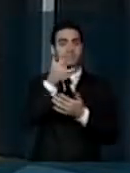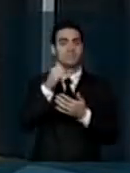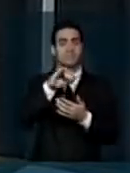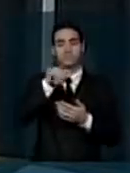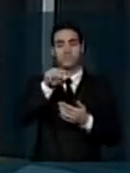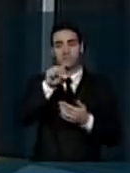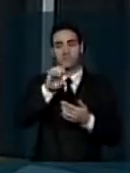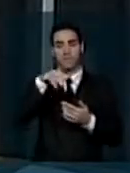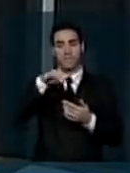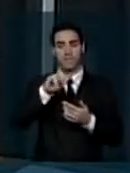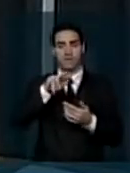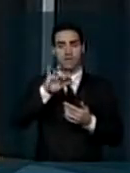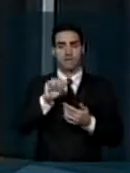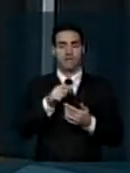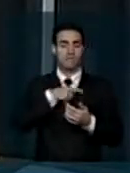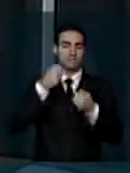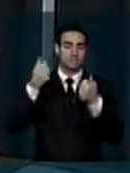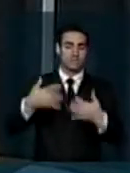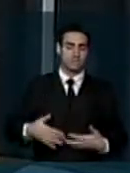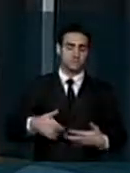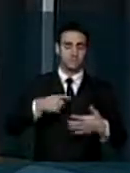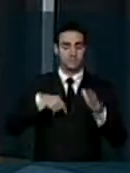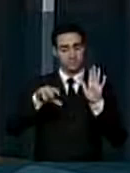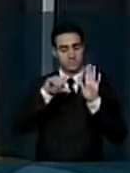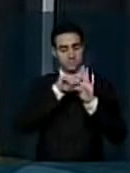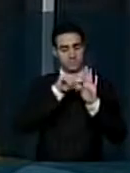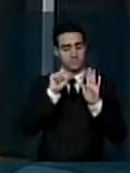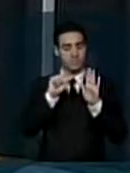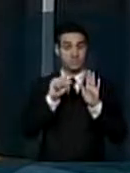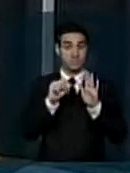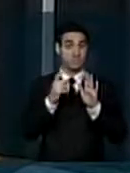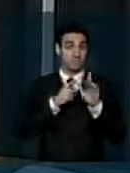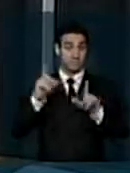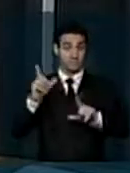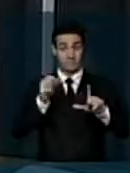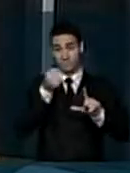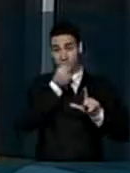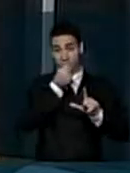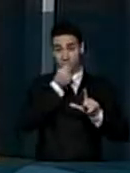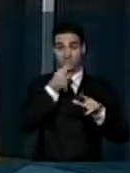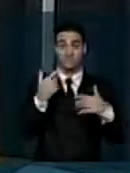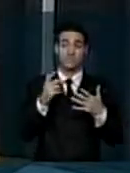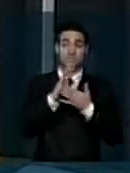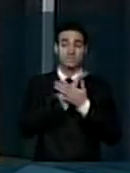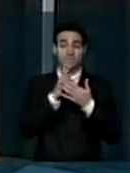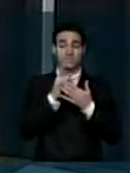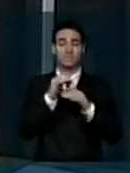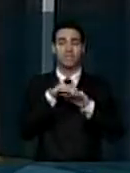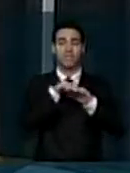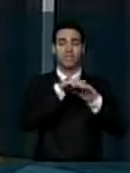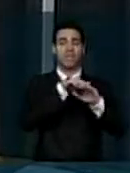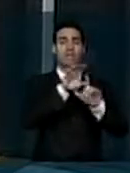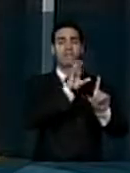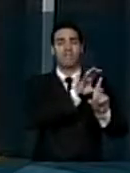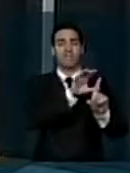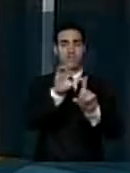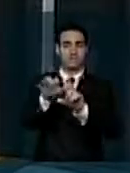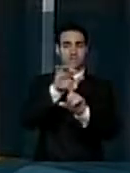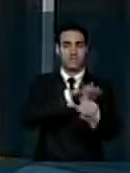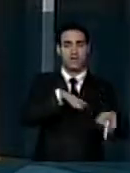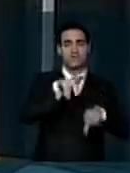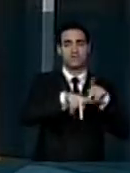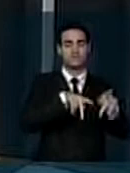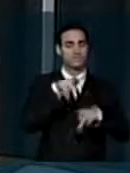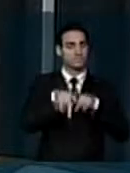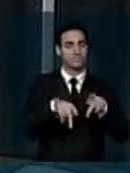colocou muito bem, ele diz aqui num dos trechos: com a mídia, a manipulação das massas se torna inevitável,